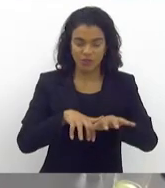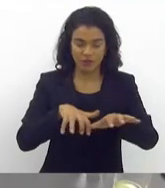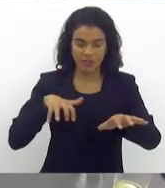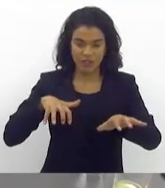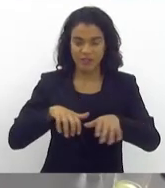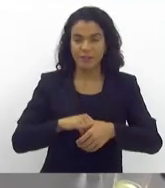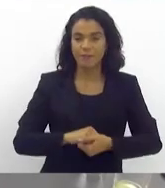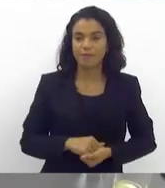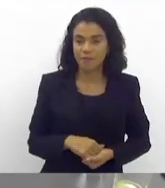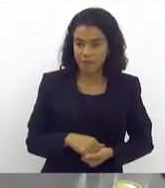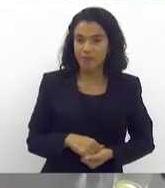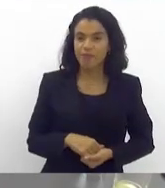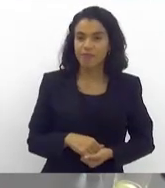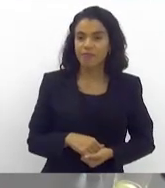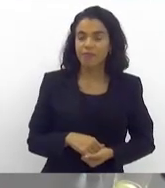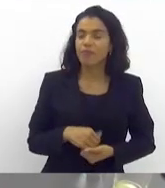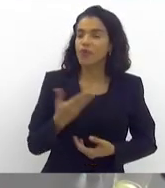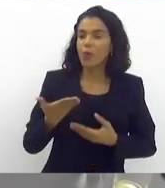Deputado Luiz Paulo?